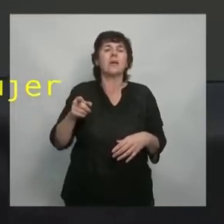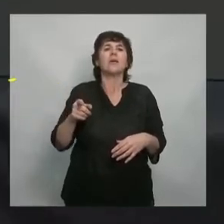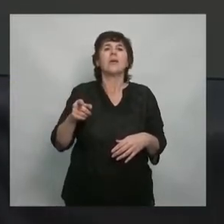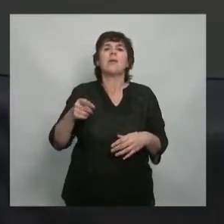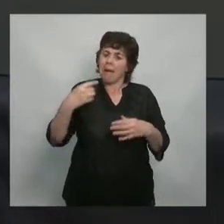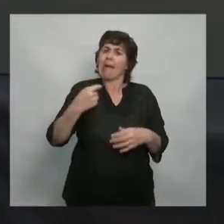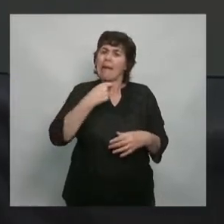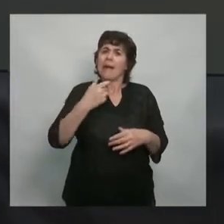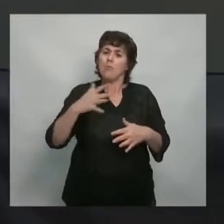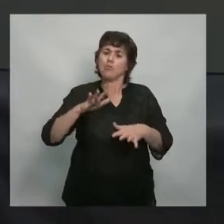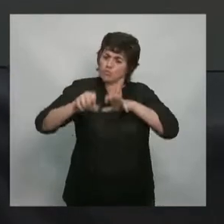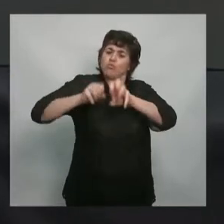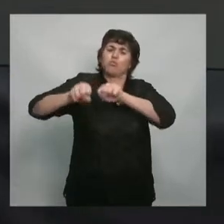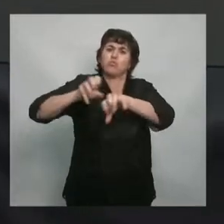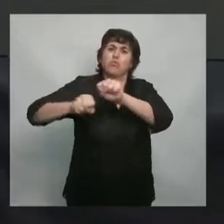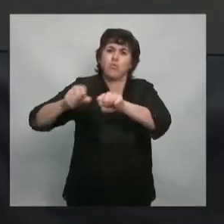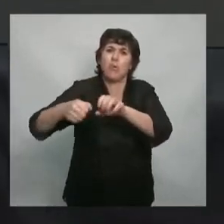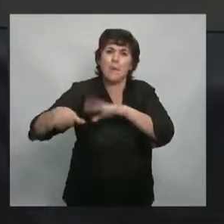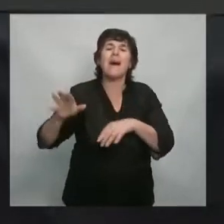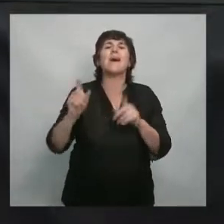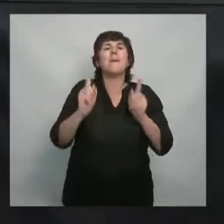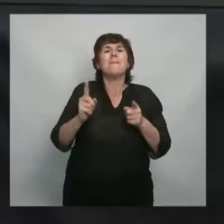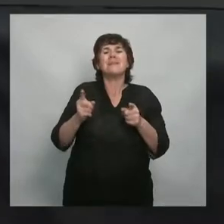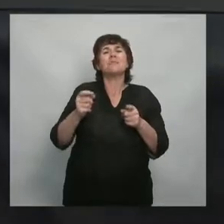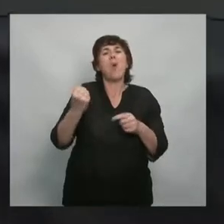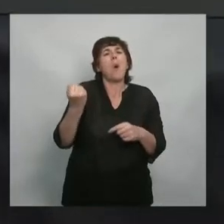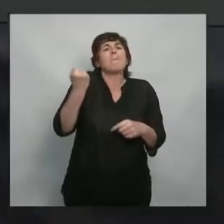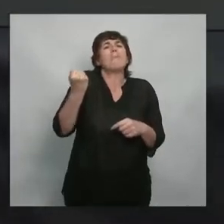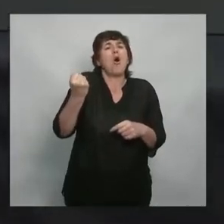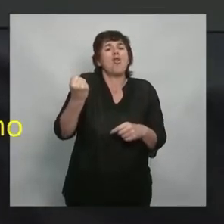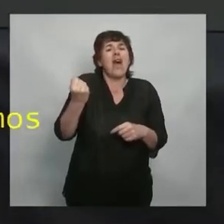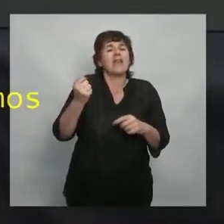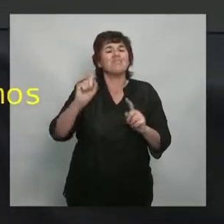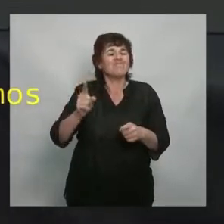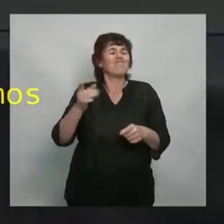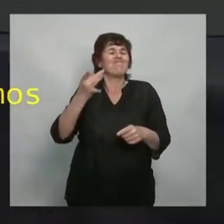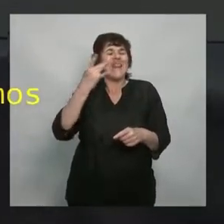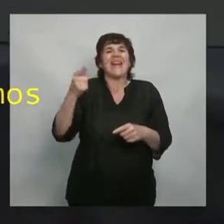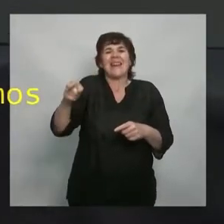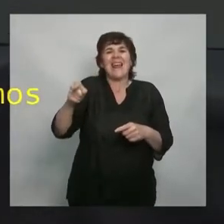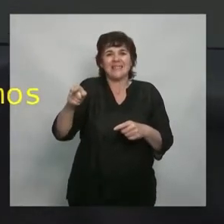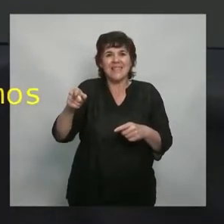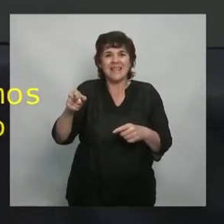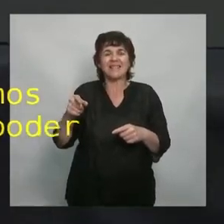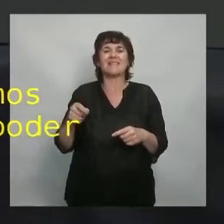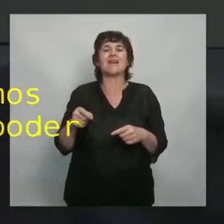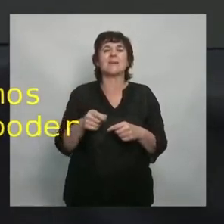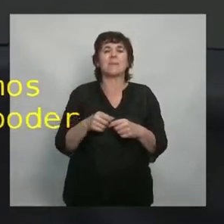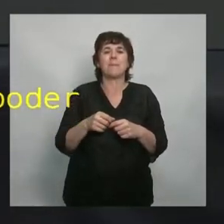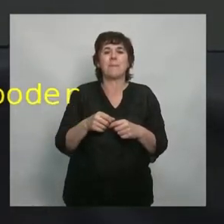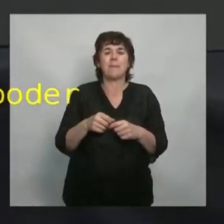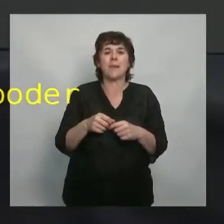de poder racista que nos prende. E eu penso que as novas gerações, sobretudo, têm a capacidade de rever